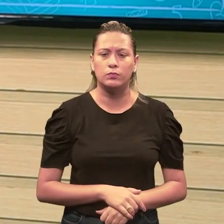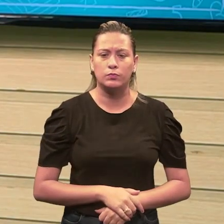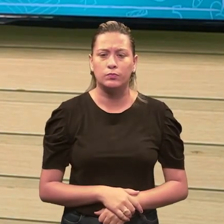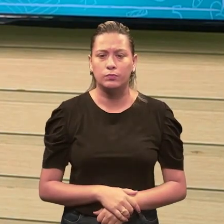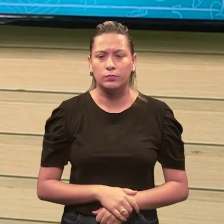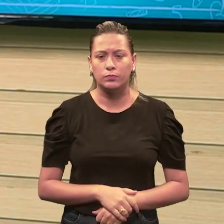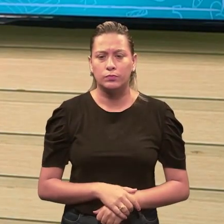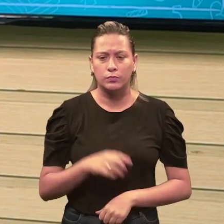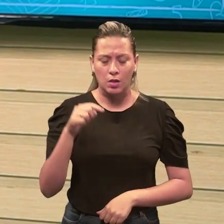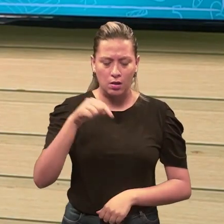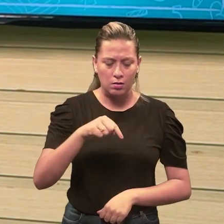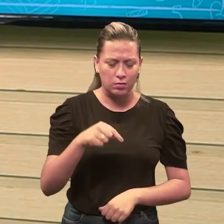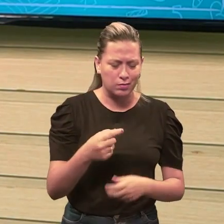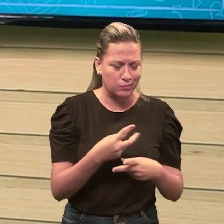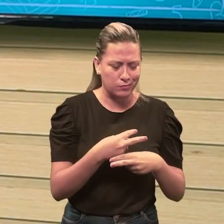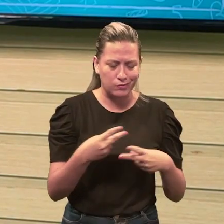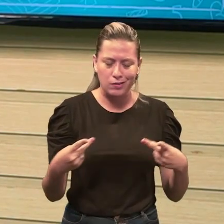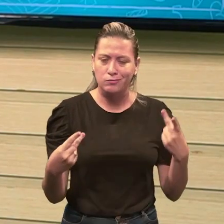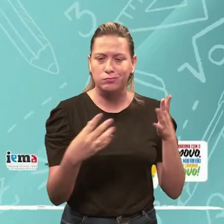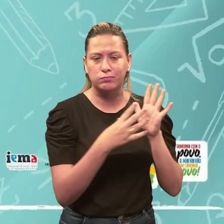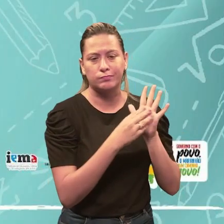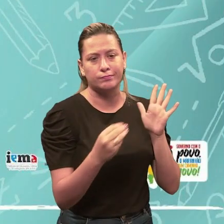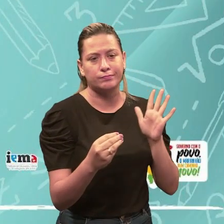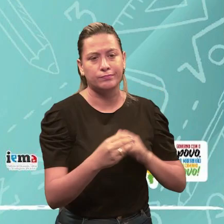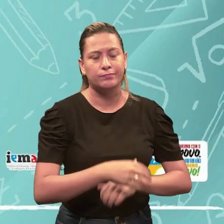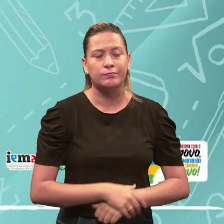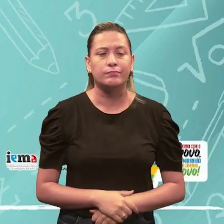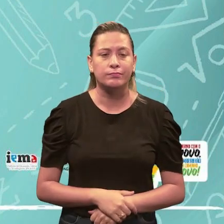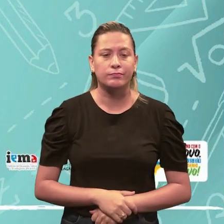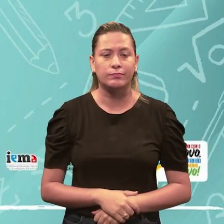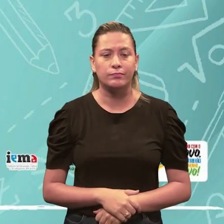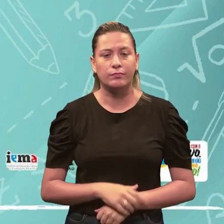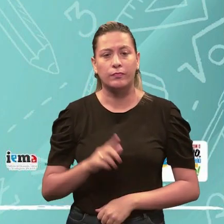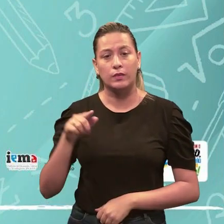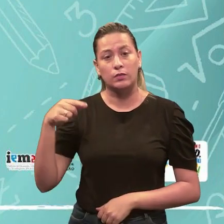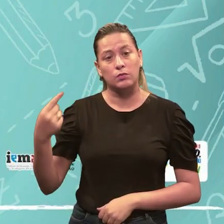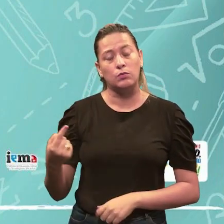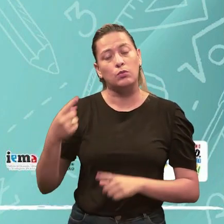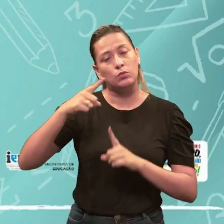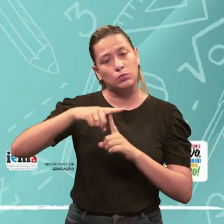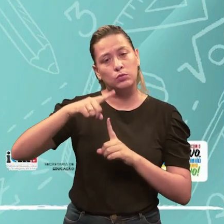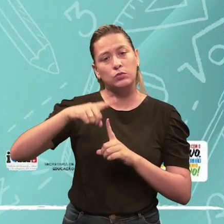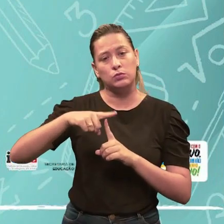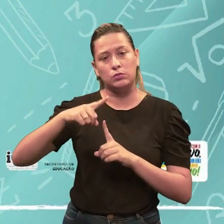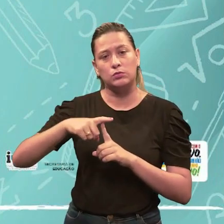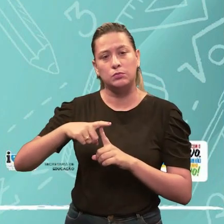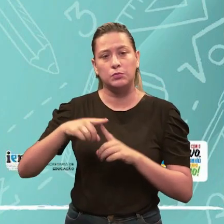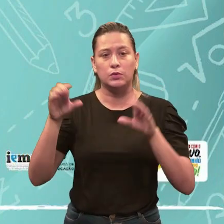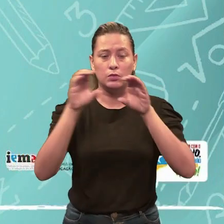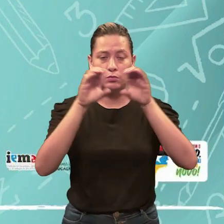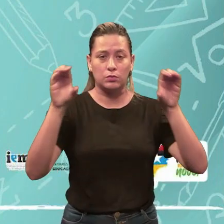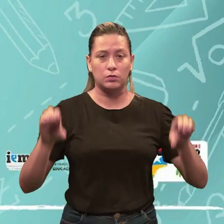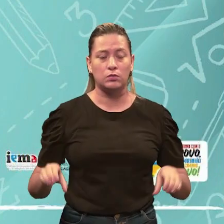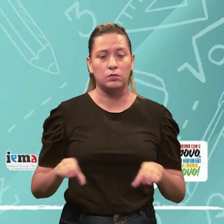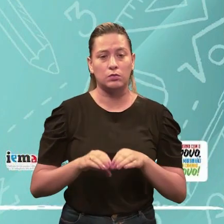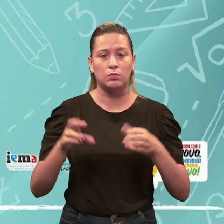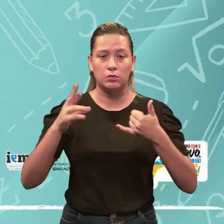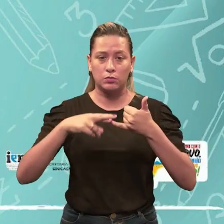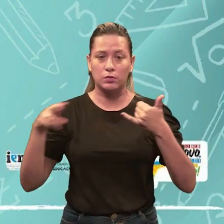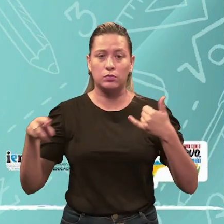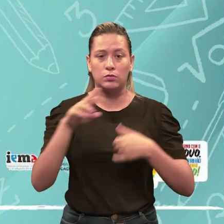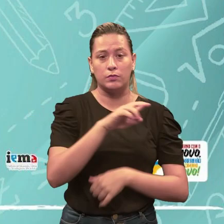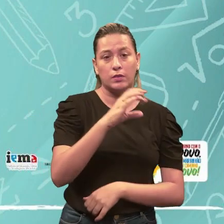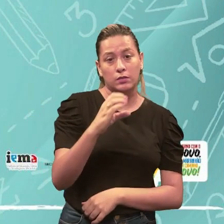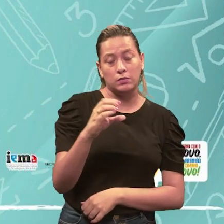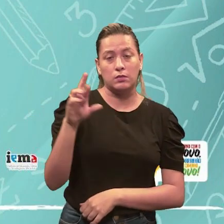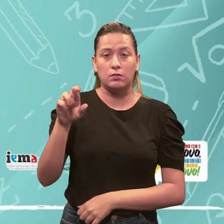embaixo são vários modelos aí dos indutores. Aqui é um outro tipo, é o circuito resistivo, né,